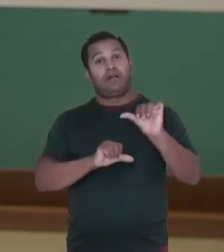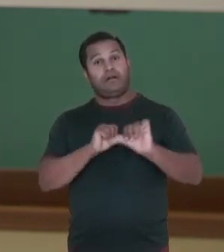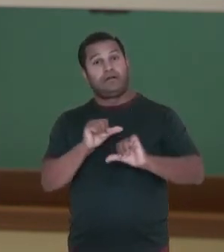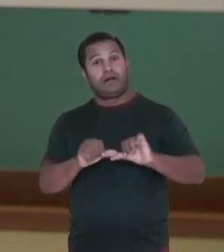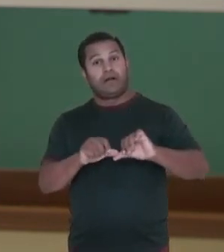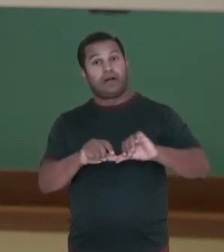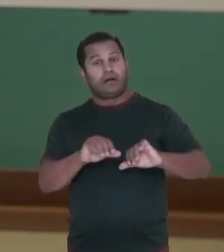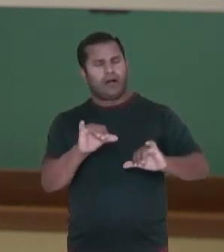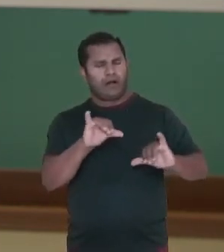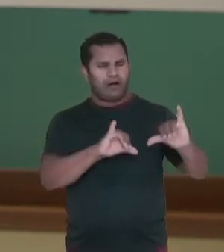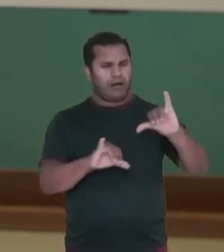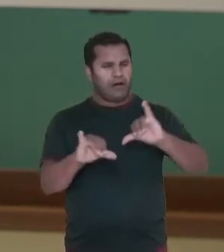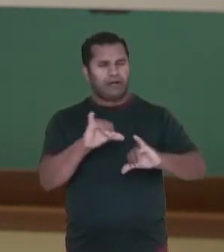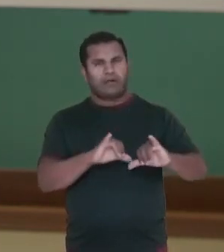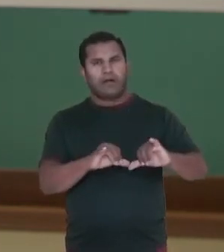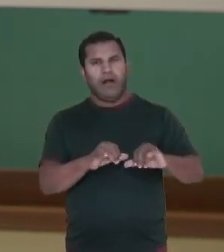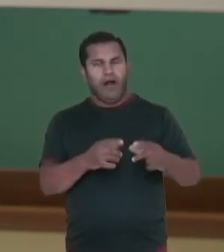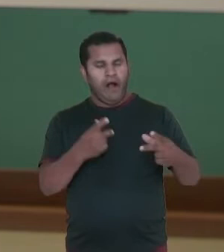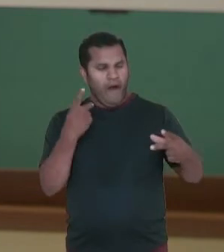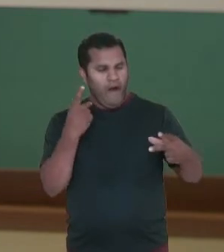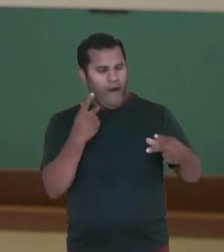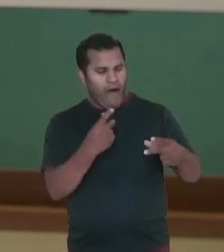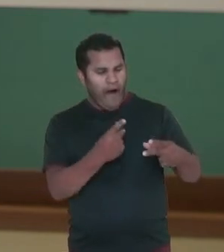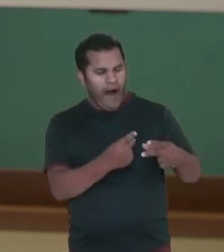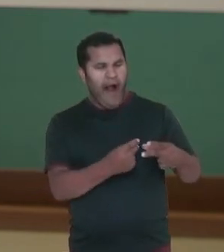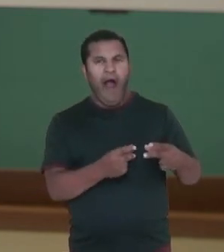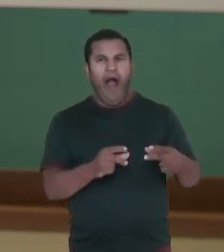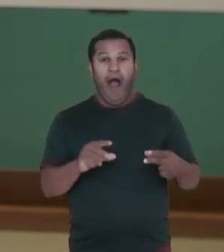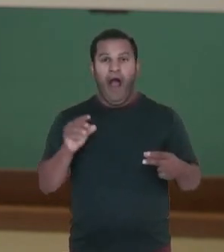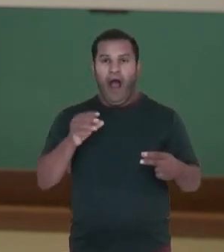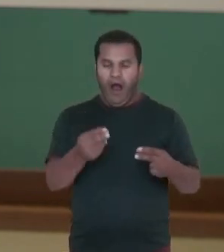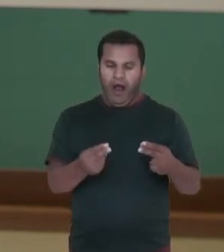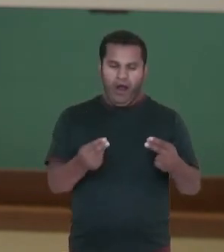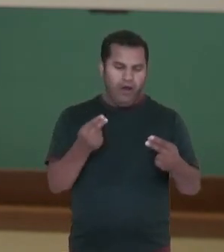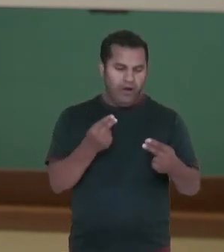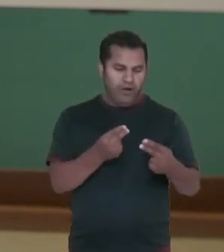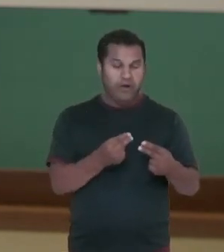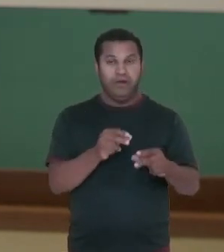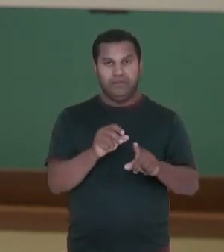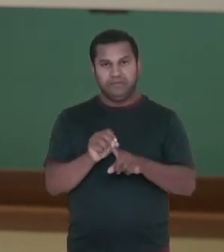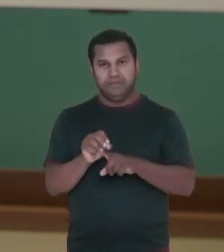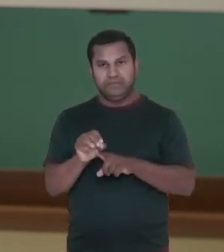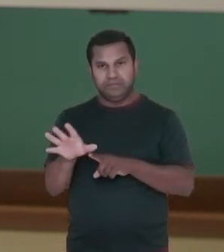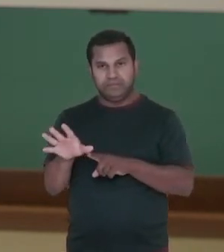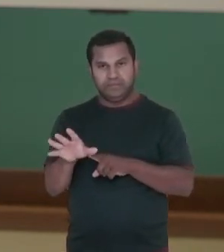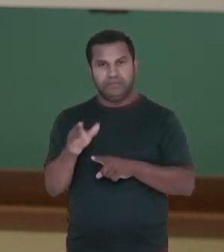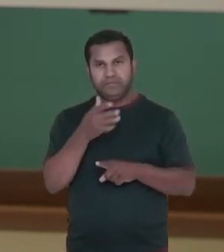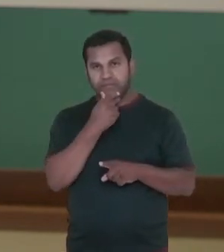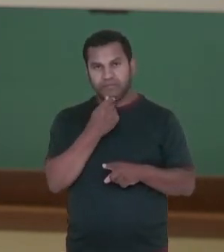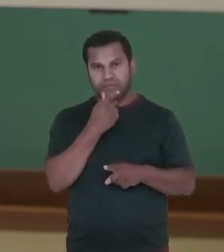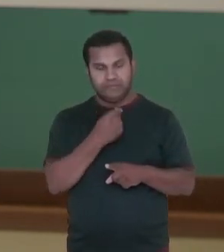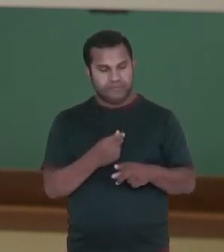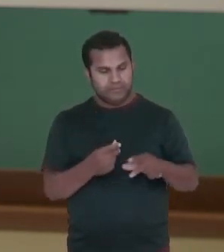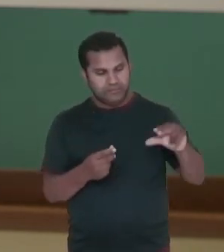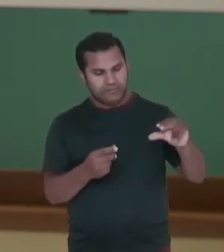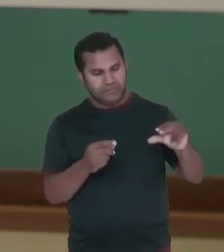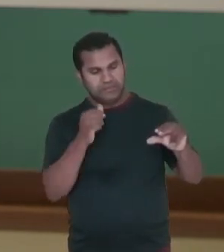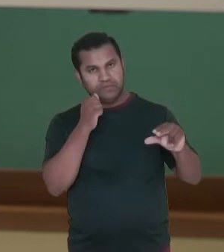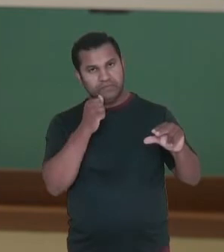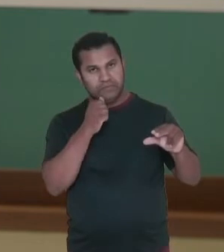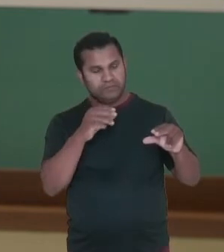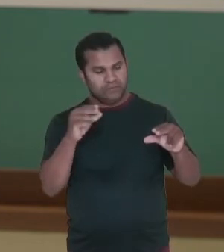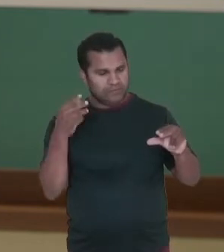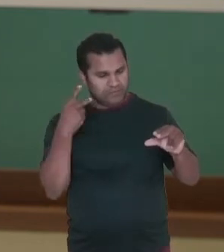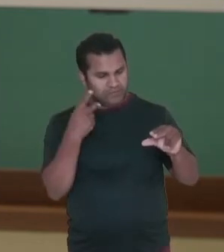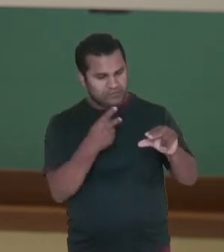em laboratório, por isso chamado in vitro. E aí eu vou estudar esses embriões e eu vou ver qual desses embriõezinhos que foram